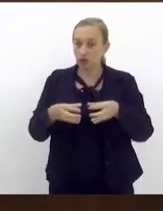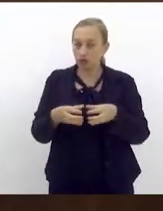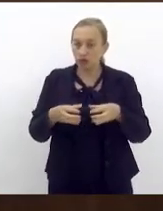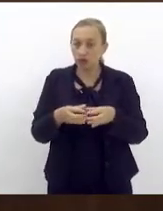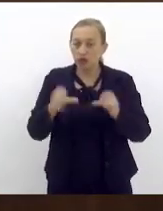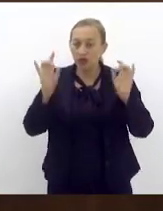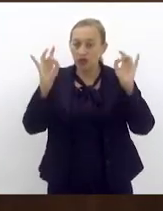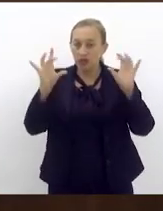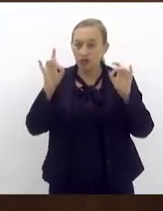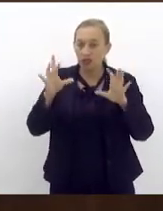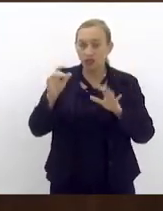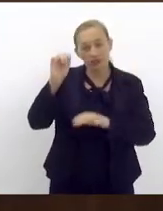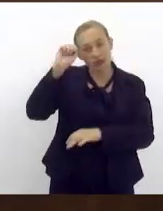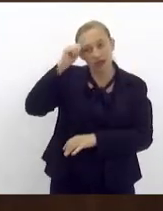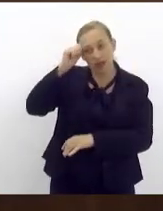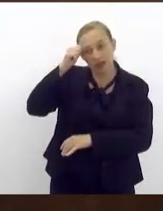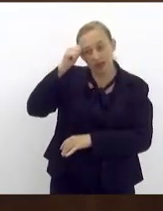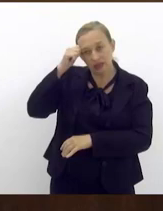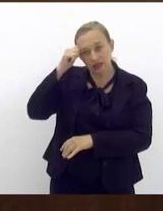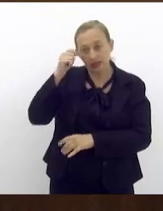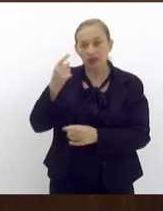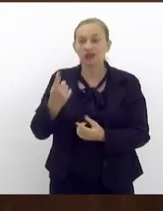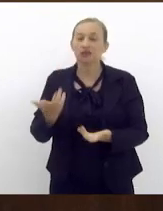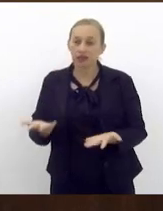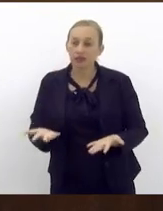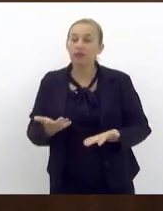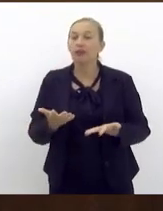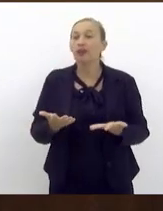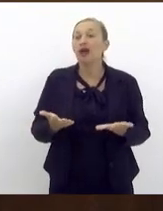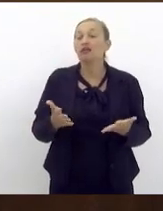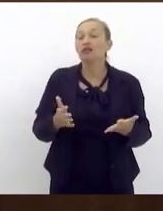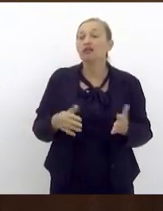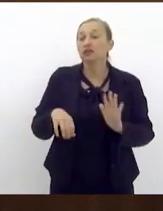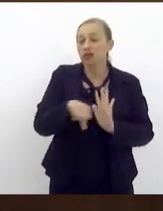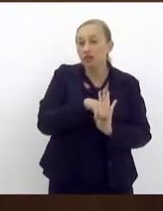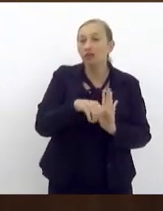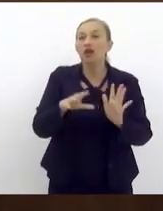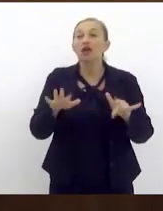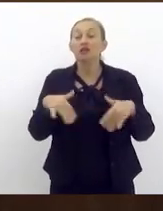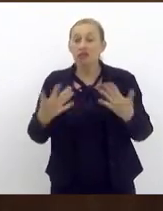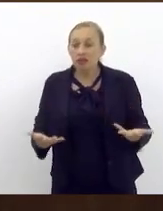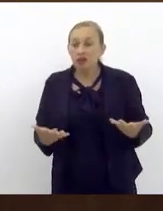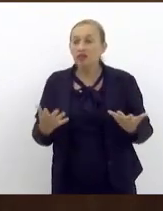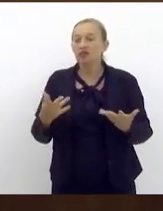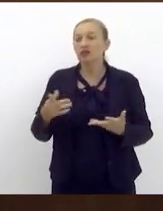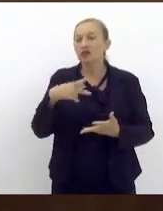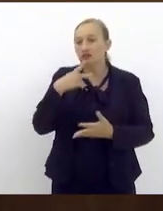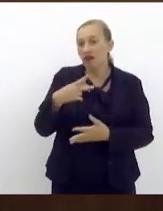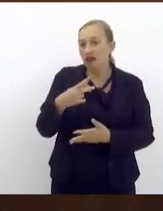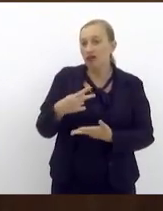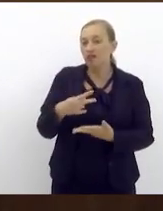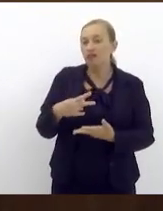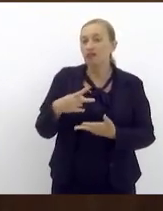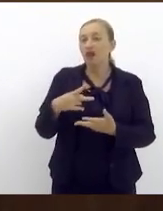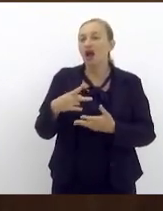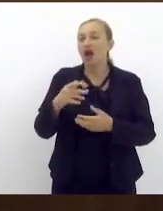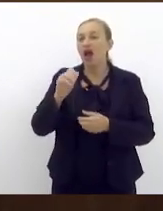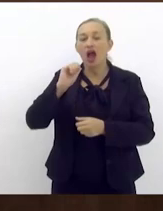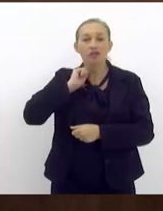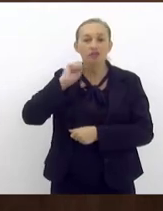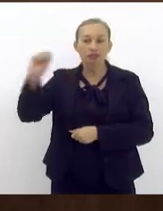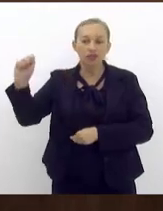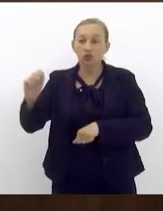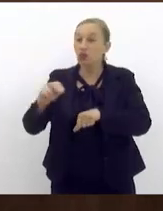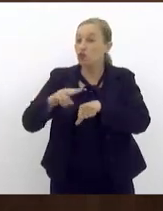em crimes raciais e delitos de intolerância é importante dizer que a gente vai entrar no abrigo verde abrir o verde